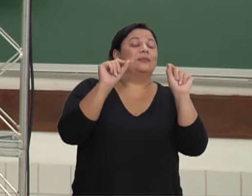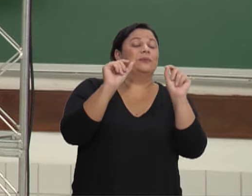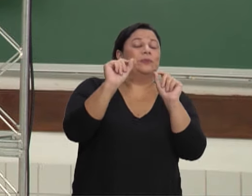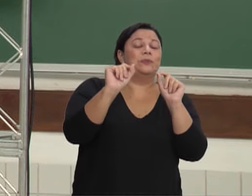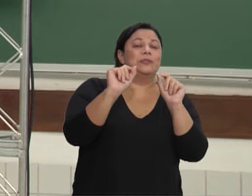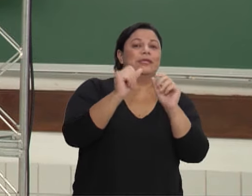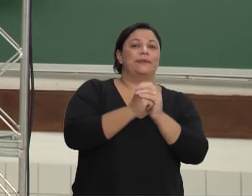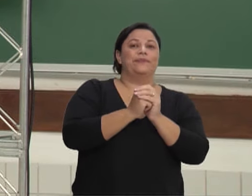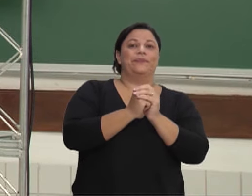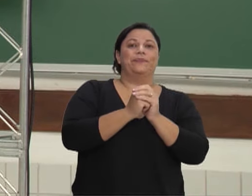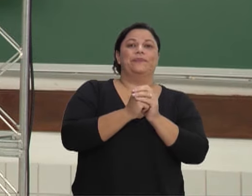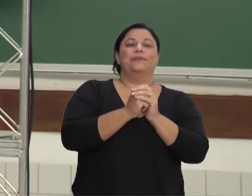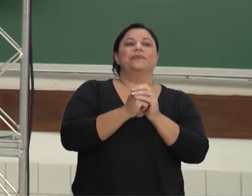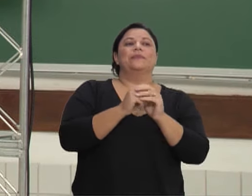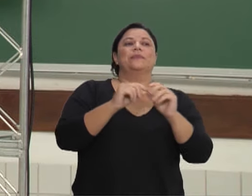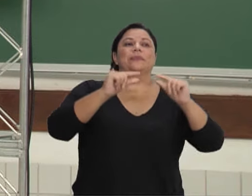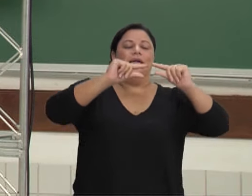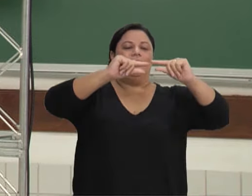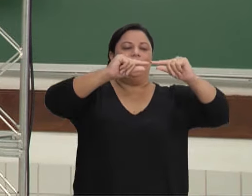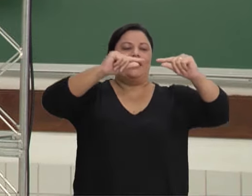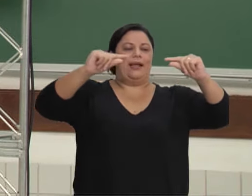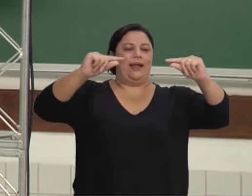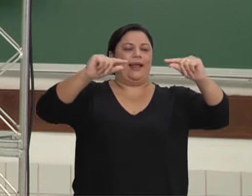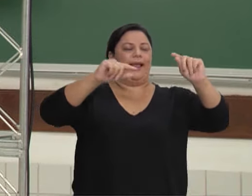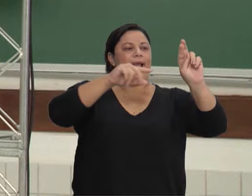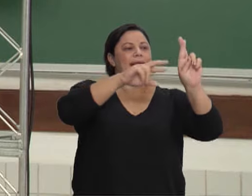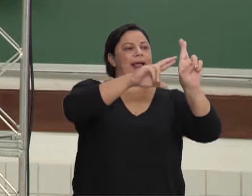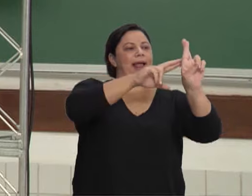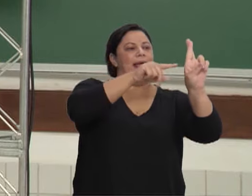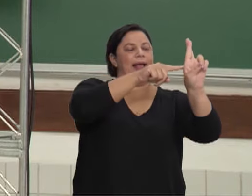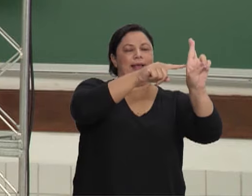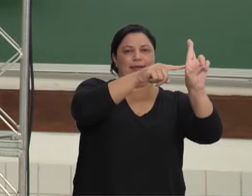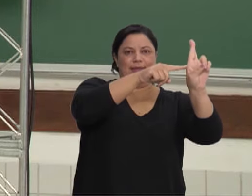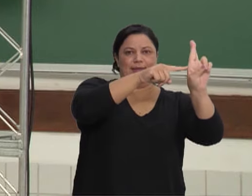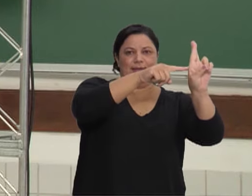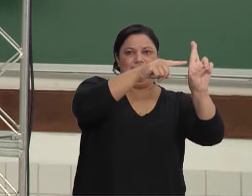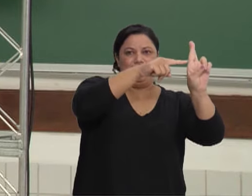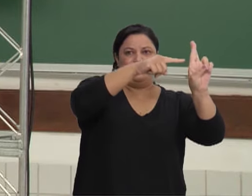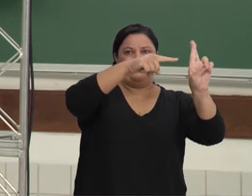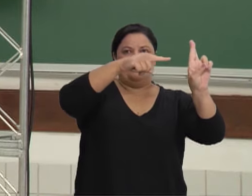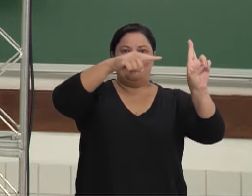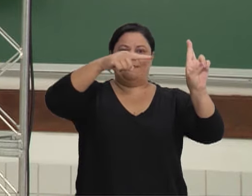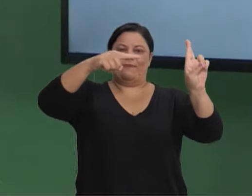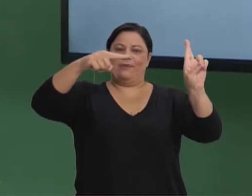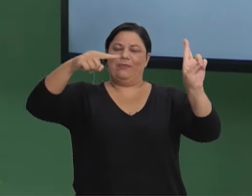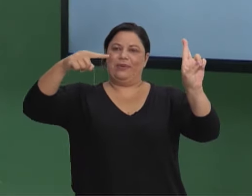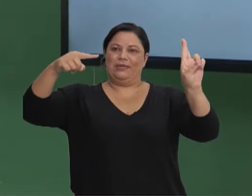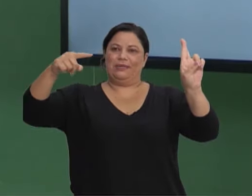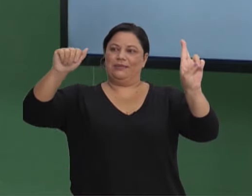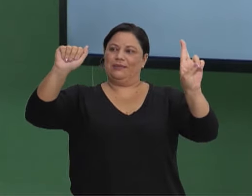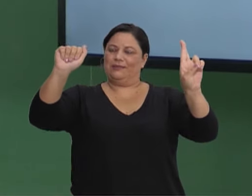A reta perpendicular a R, que vai passar pelo ponto